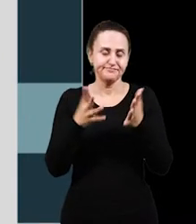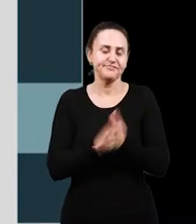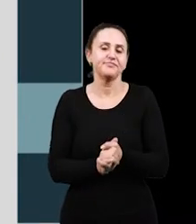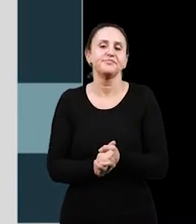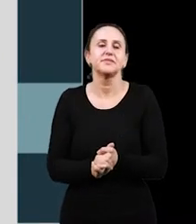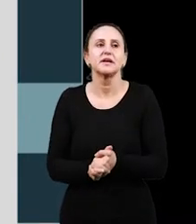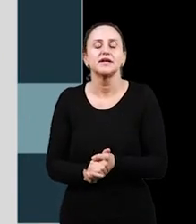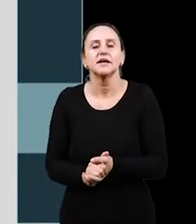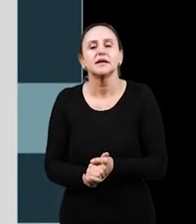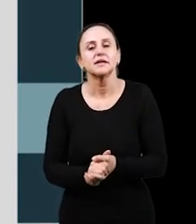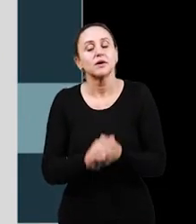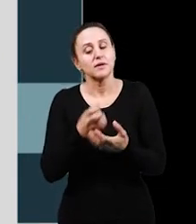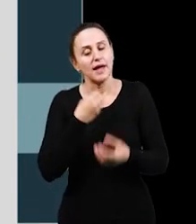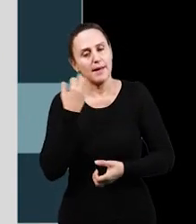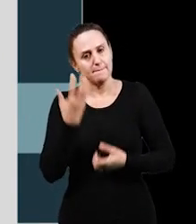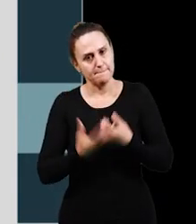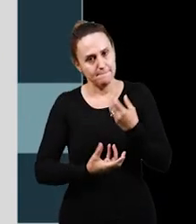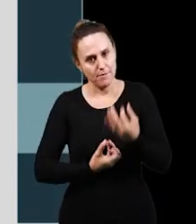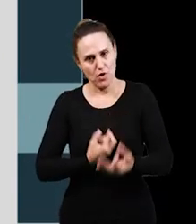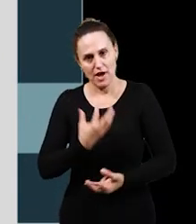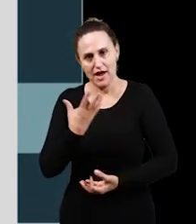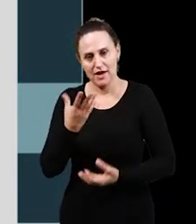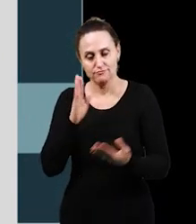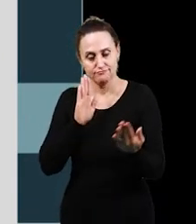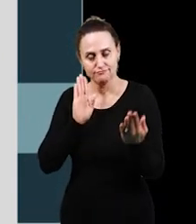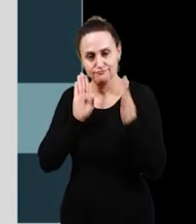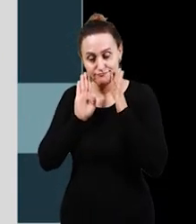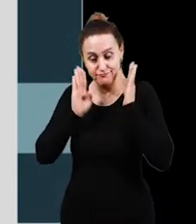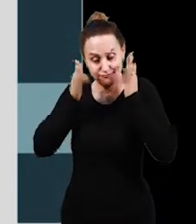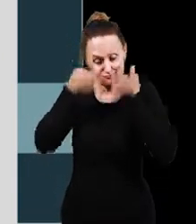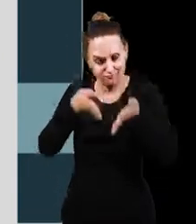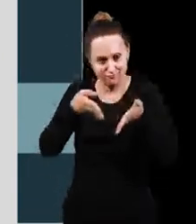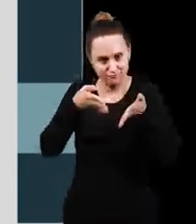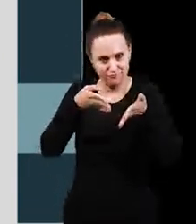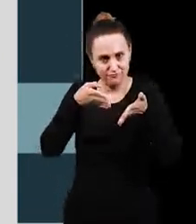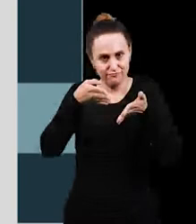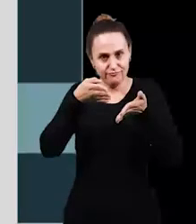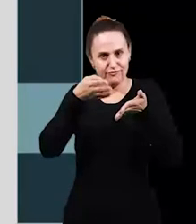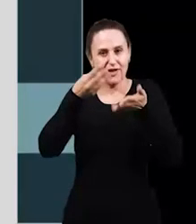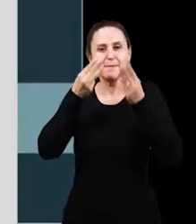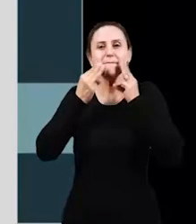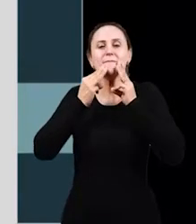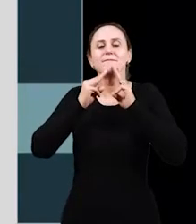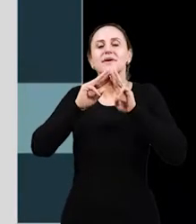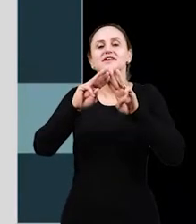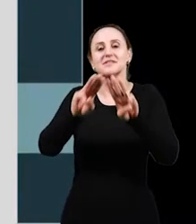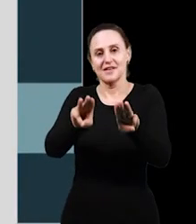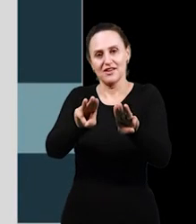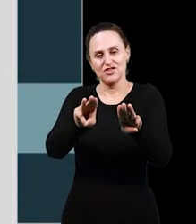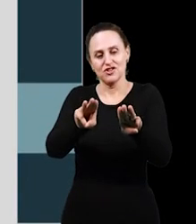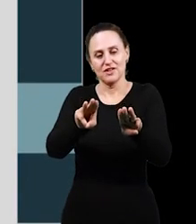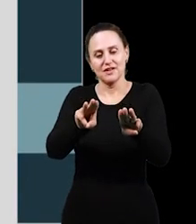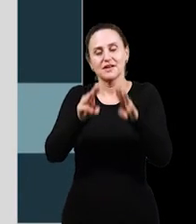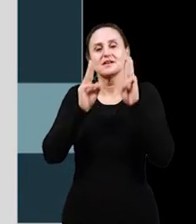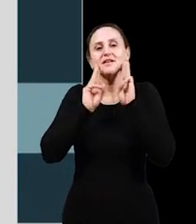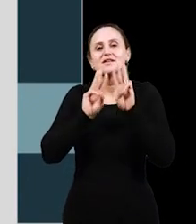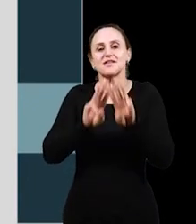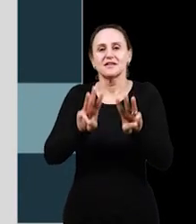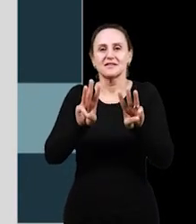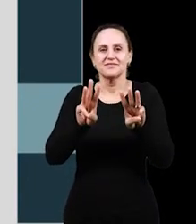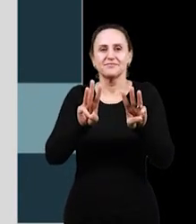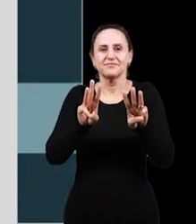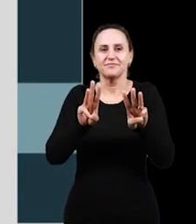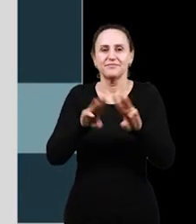a poética como eu falei aí fazendo a mensagem e o objetivo da mensagem é dar em